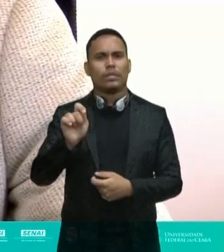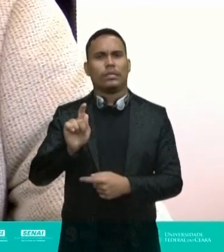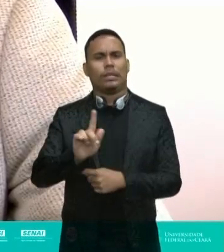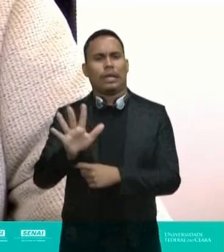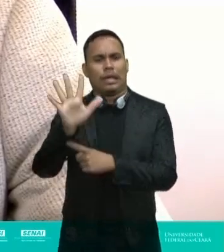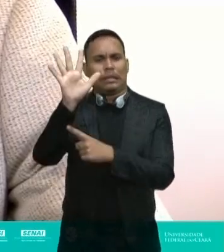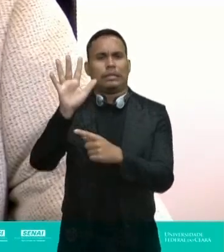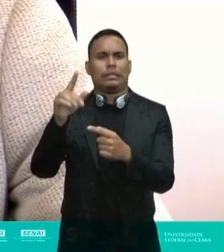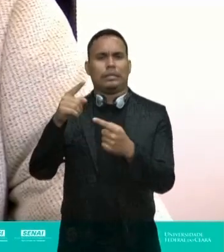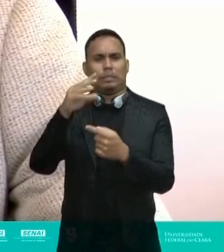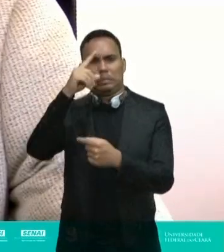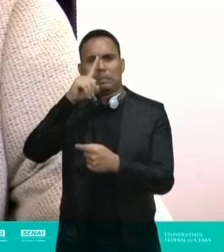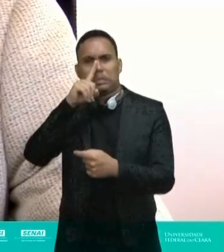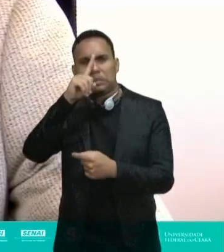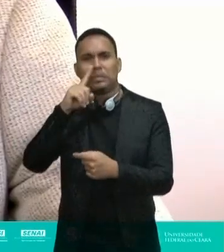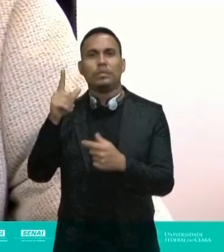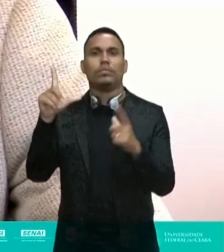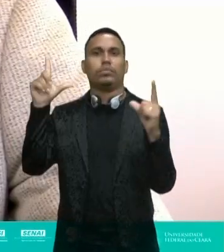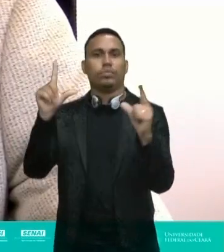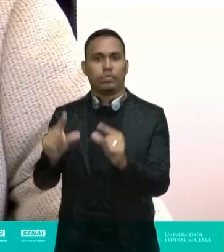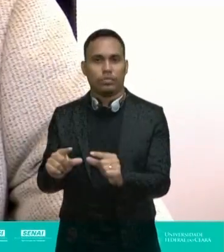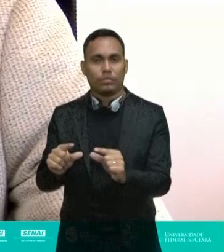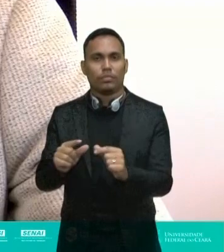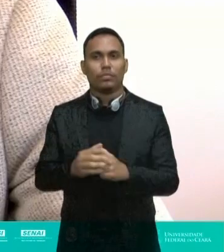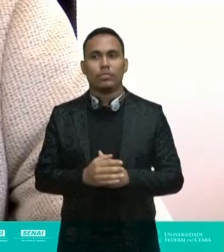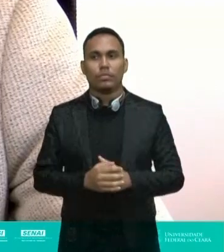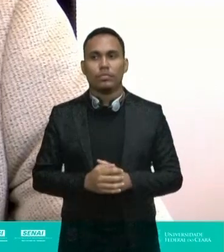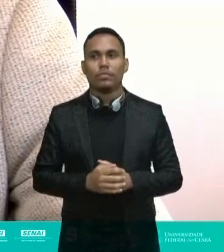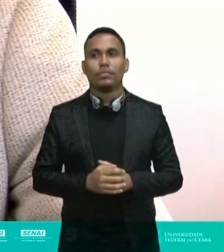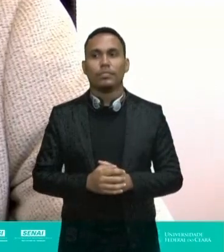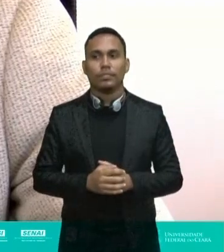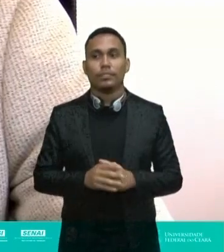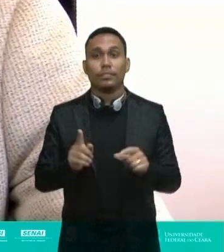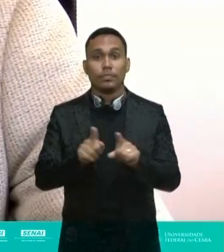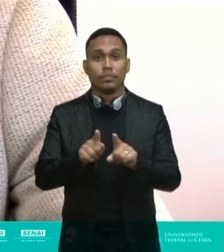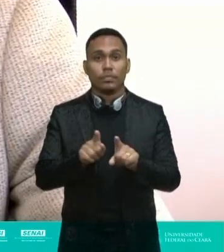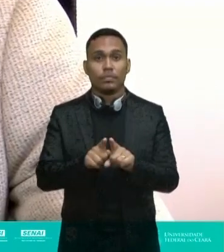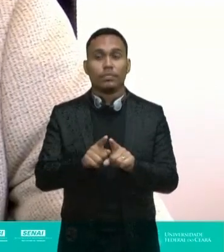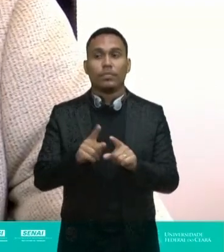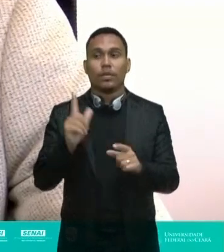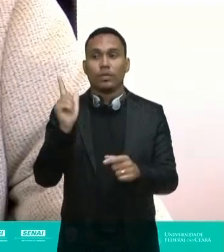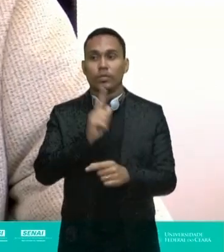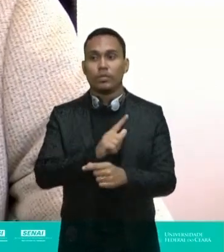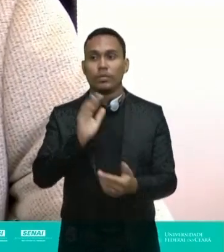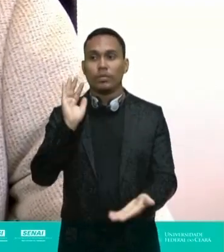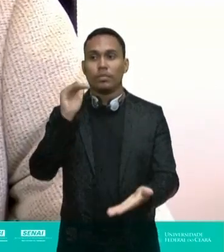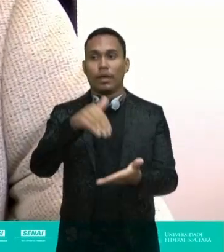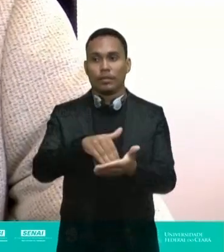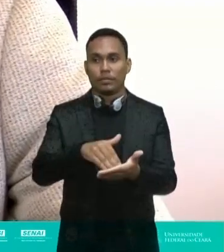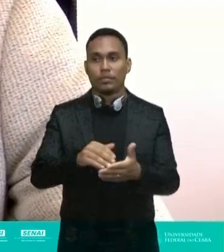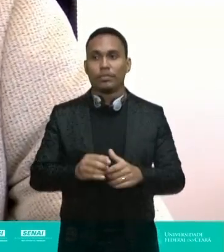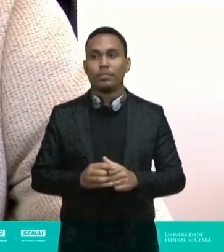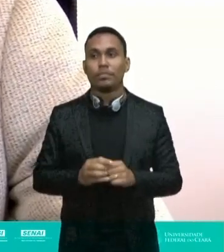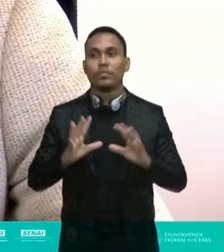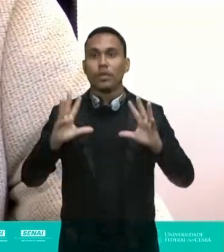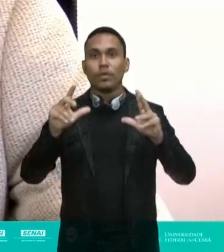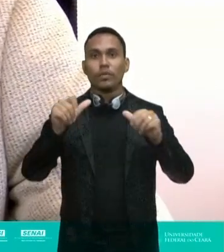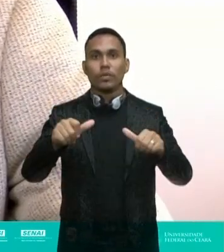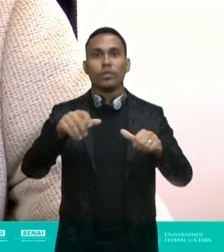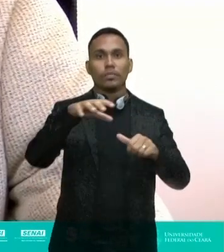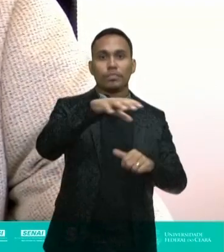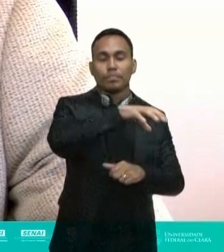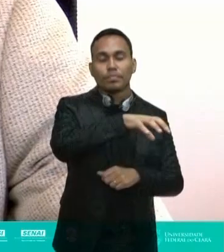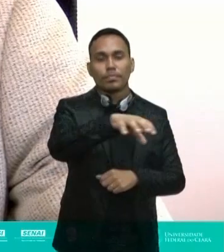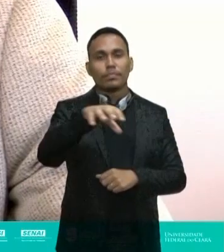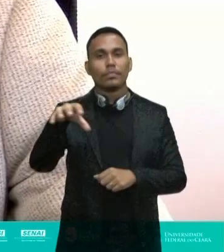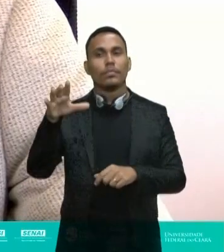efeito de estufa, tendo em conta os níveis de 2005, quando as emissões atingiram o seu máximo. Todos os setores de atividade contribuem